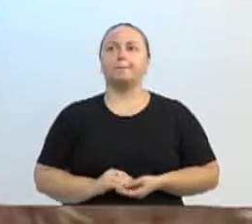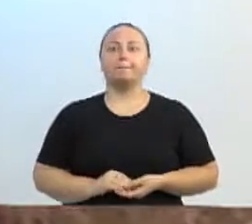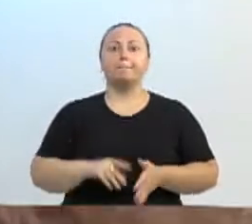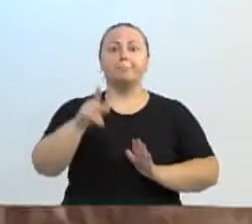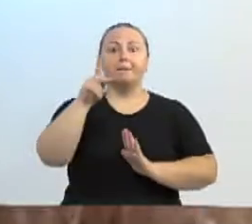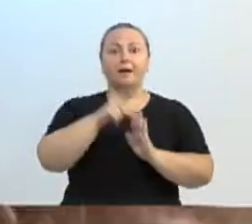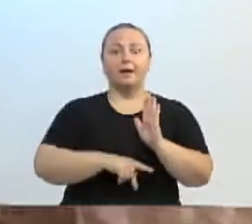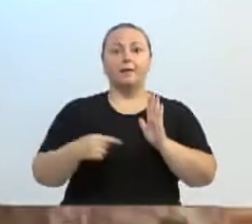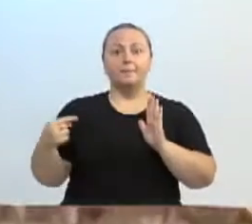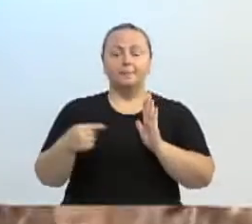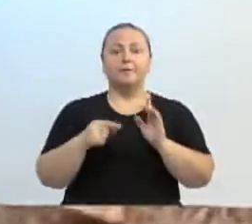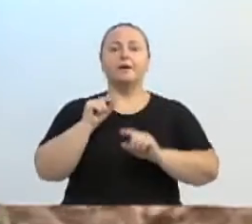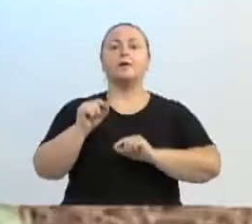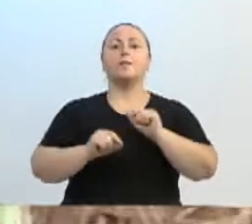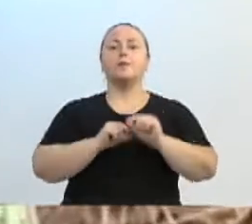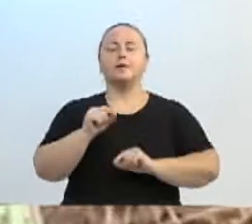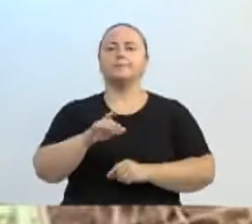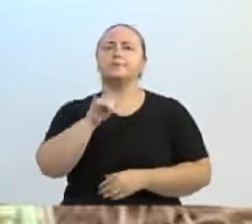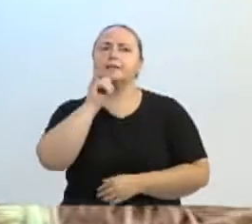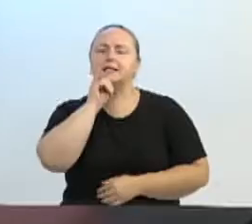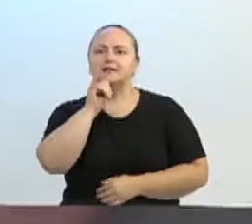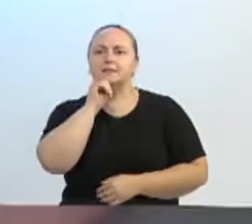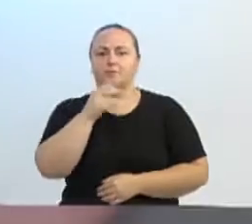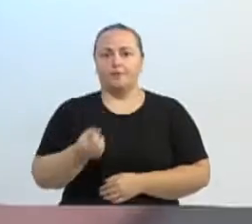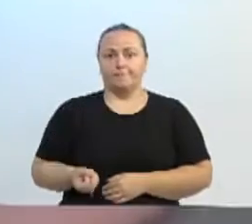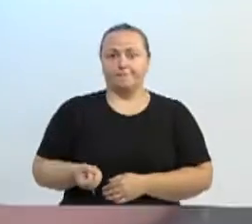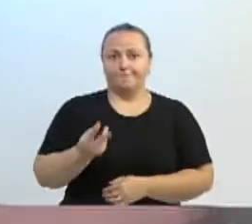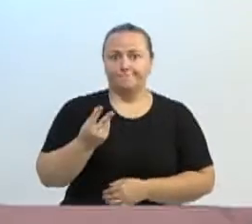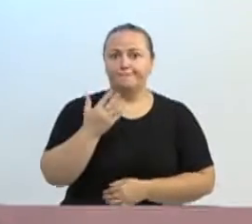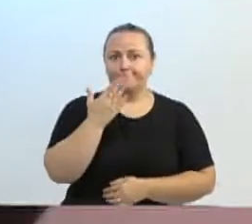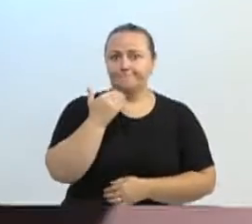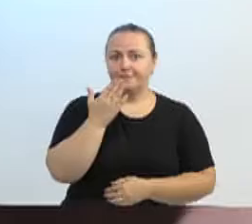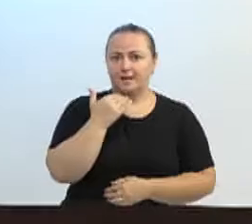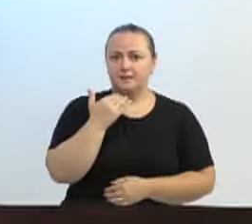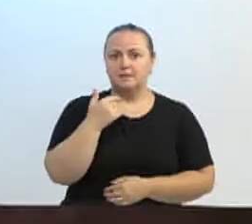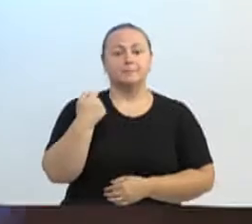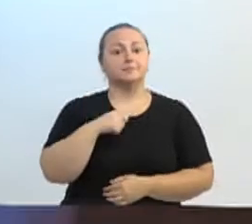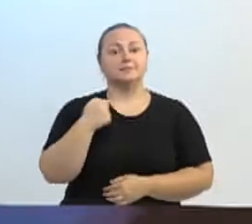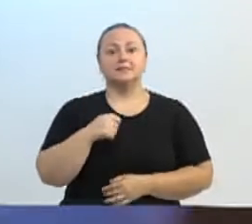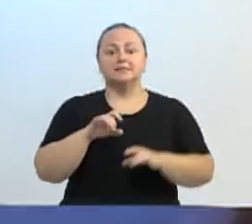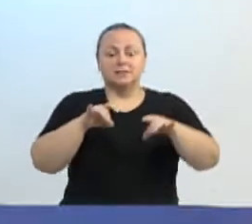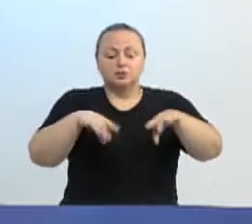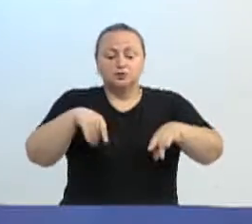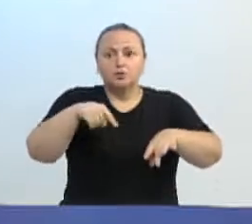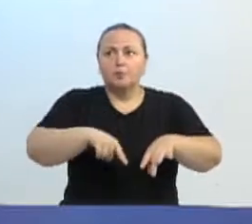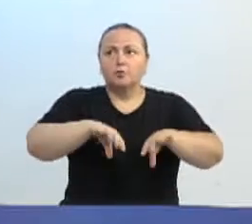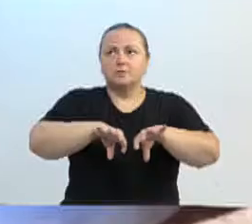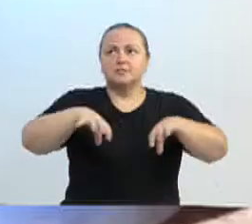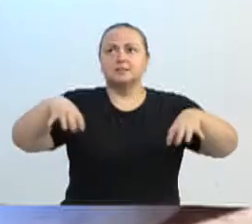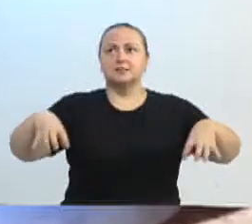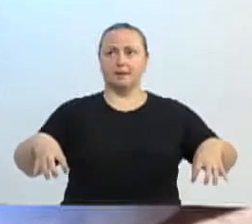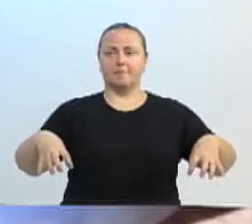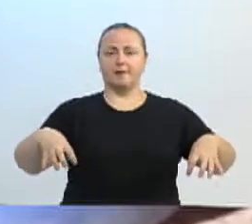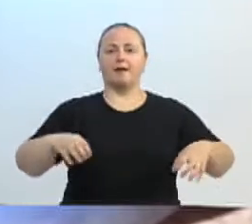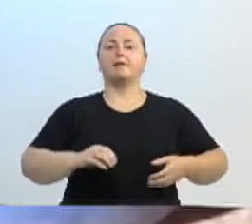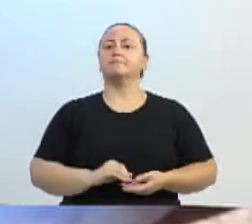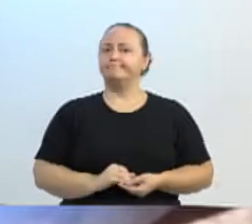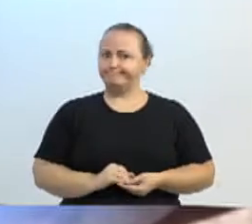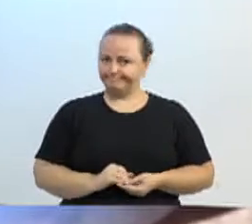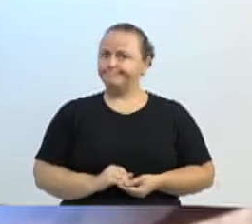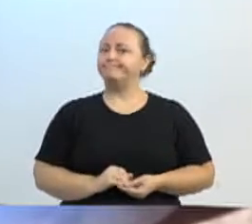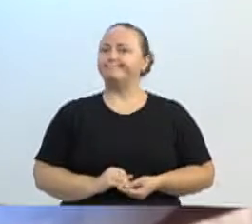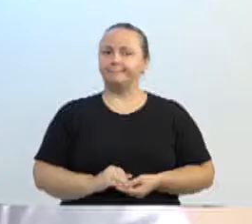produtos alimentícios, por exemplo, devem fazer a separação das sobras e enviar os resíduos para as unidades